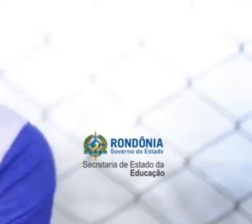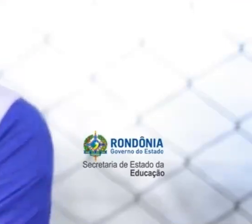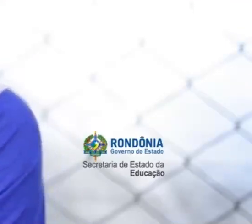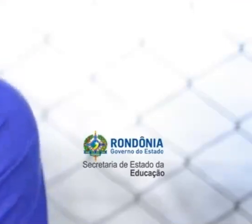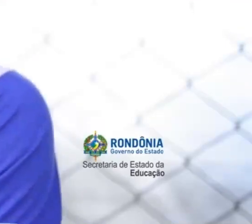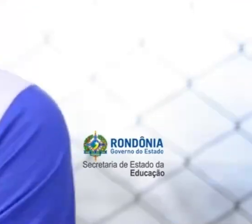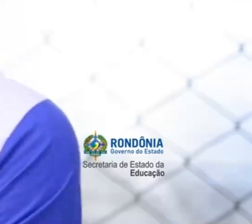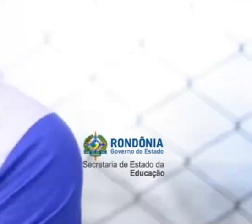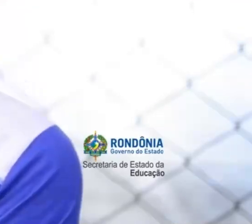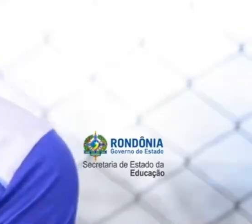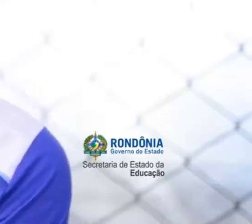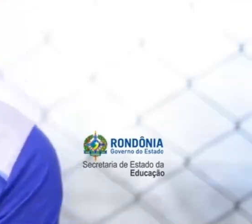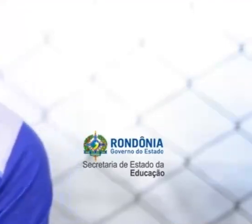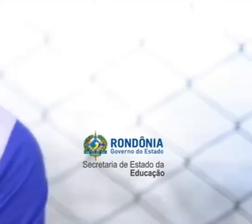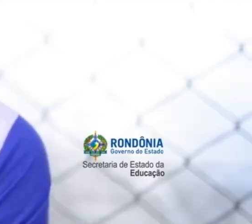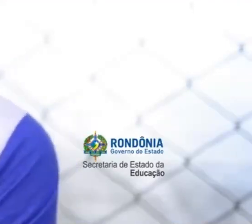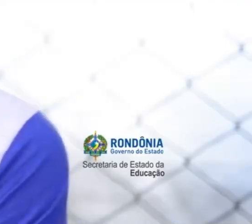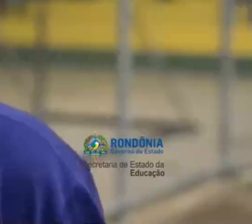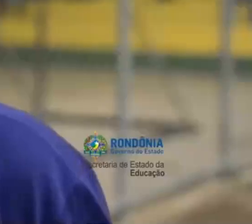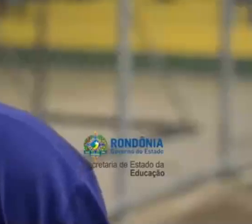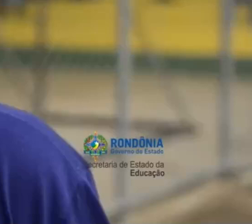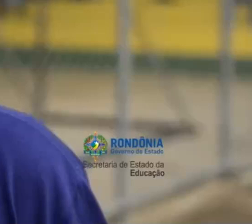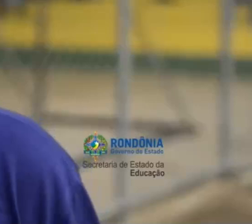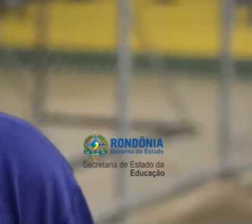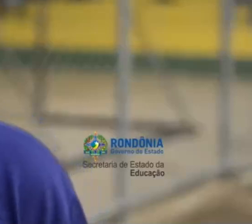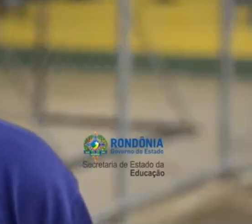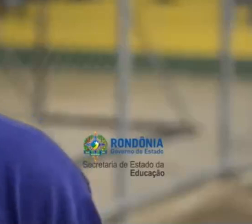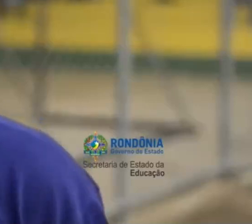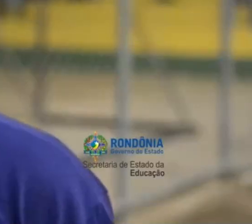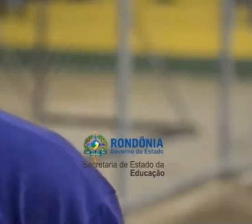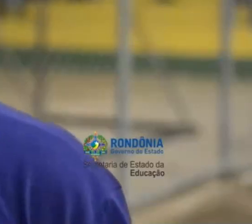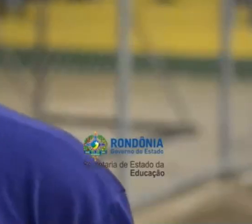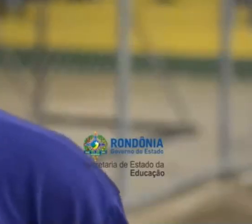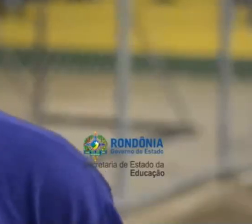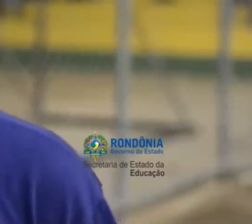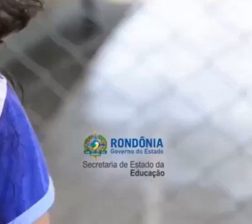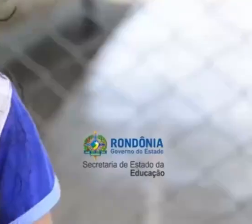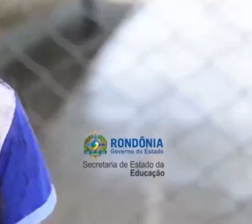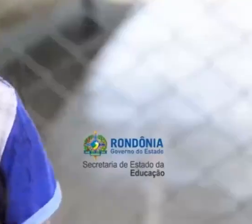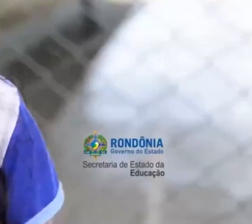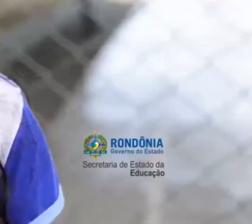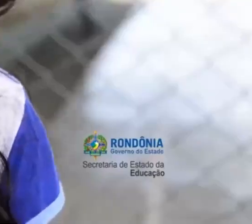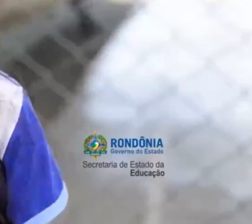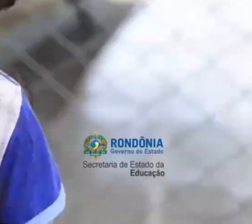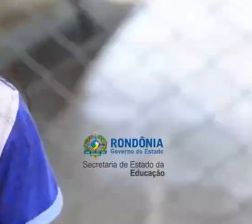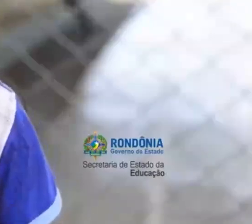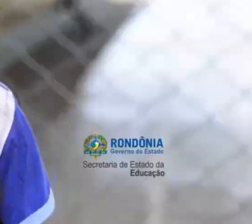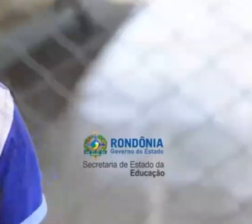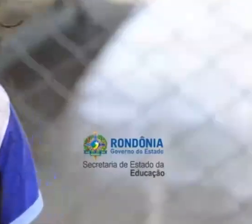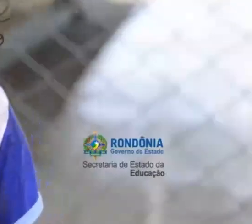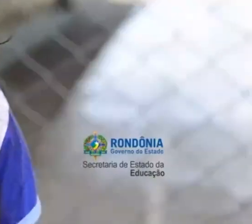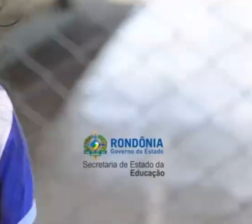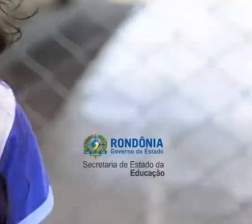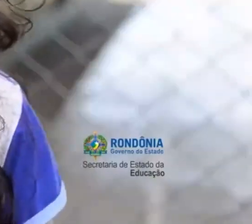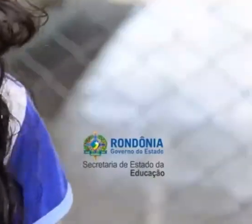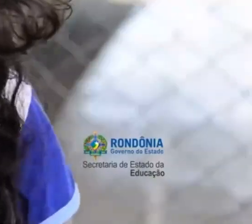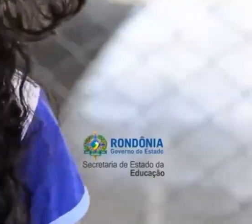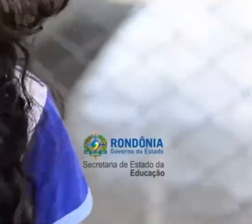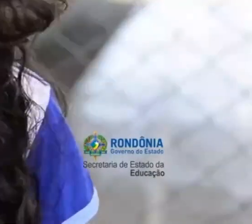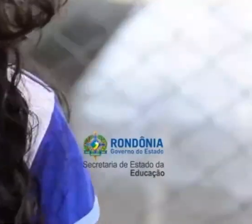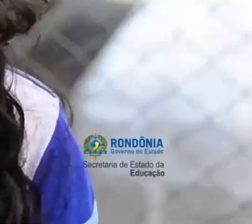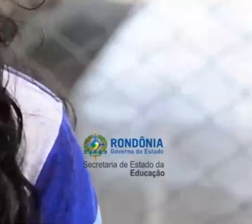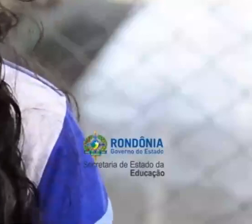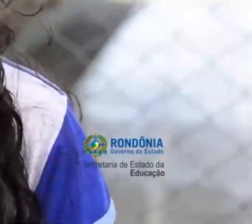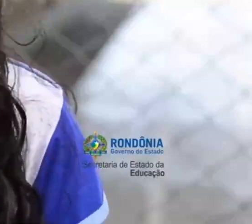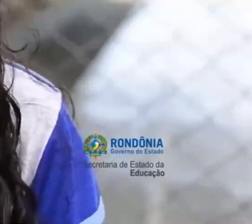não tô jogando futebol, eu tô aqui na quadra de vôlei jogando. Meu esporte favorito é o futebol. Eu sempre joguei vôlei e futebol, sempre